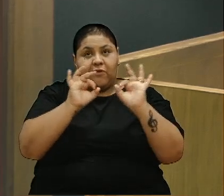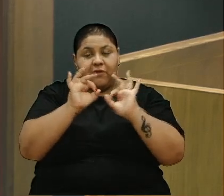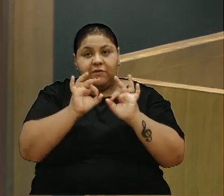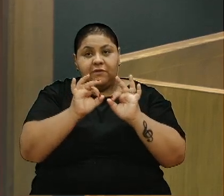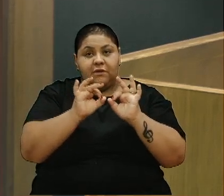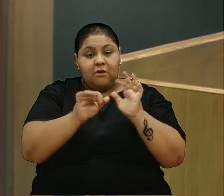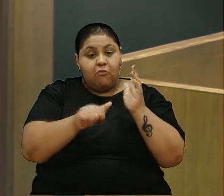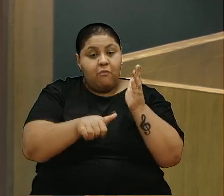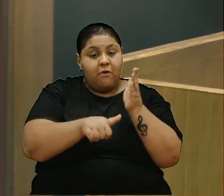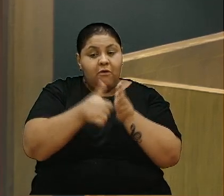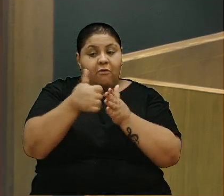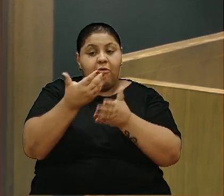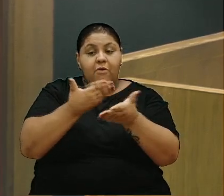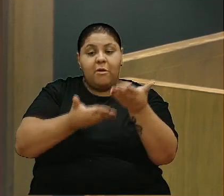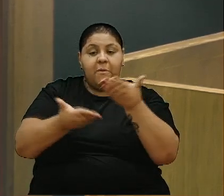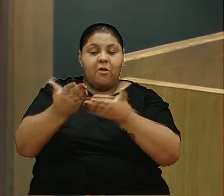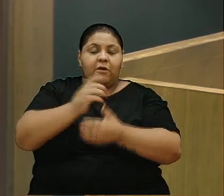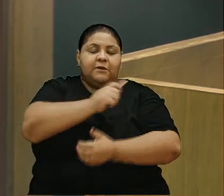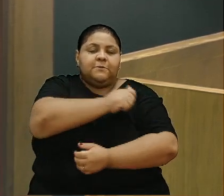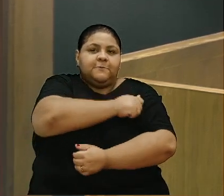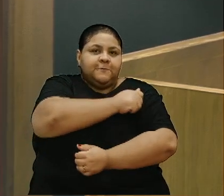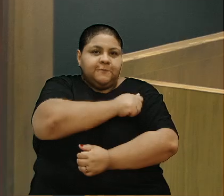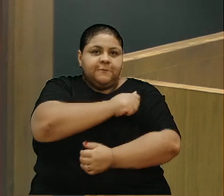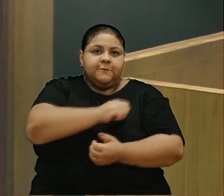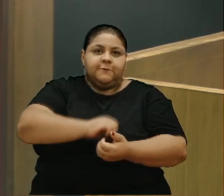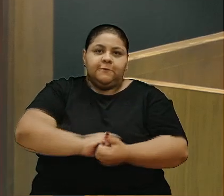melhor atendimento desses alunos.